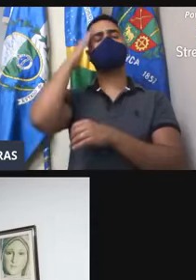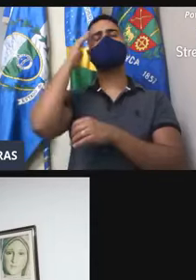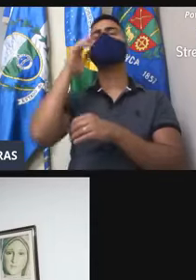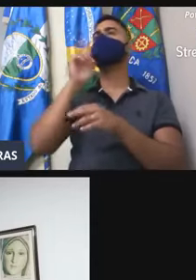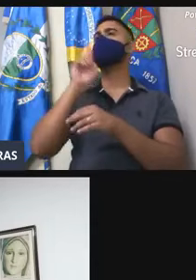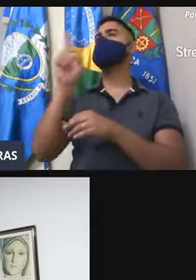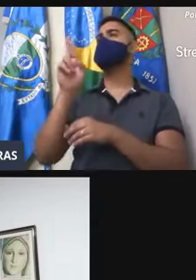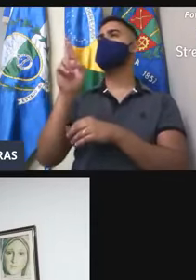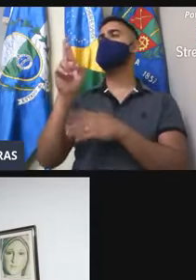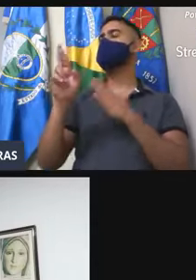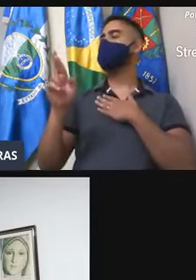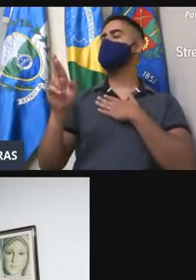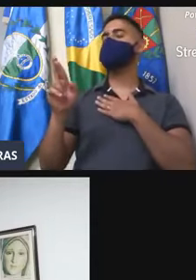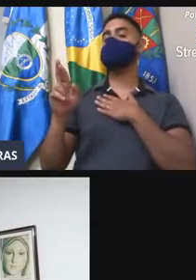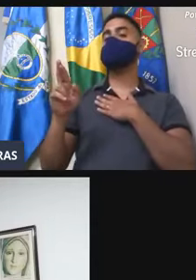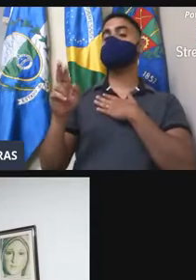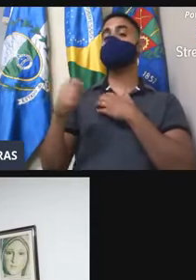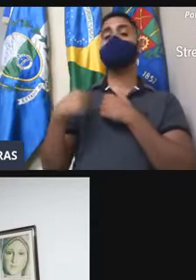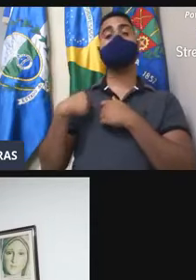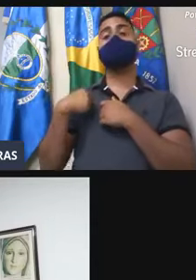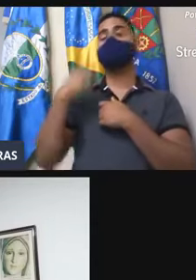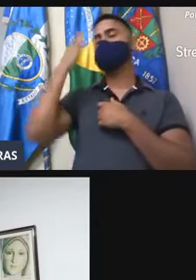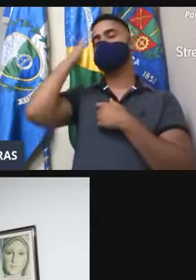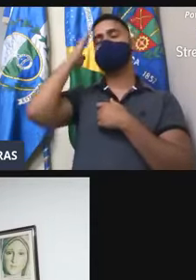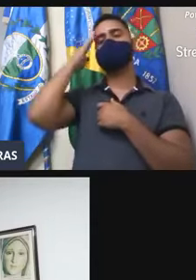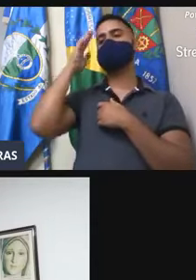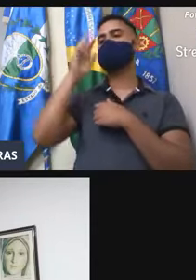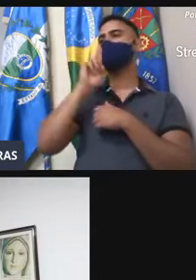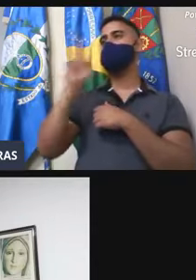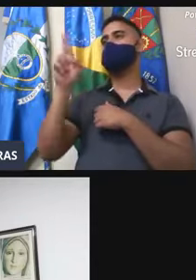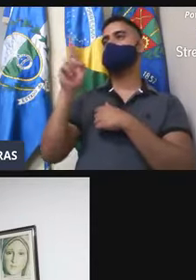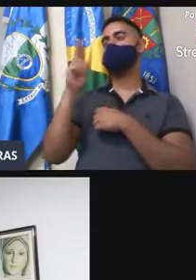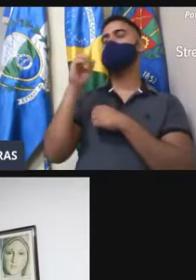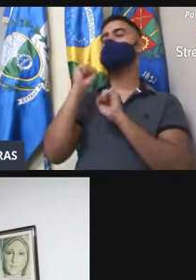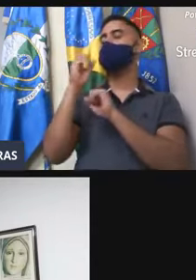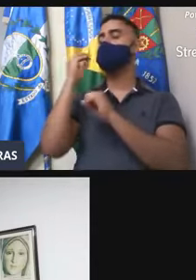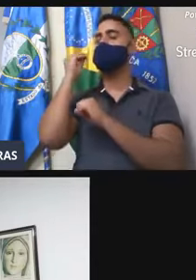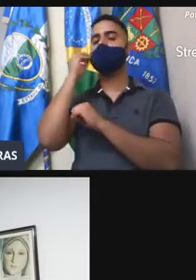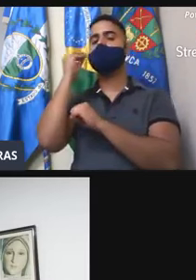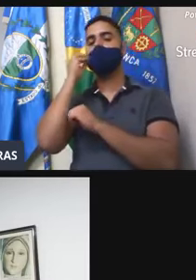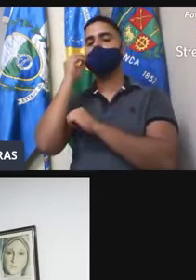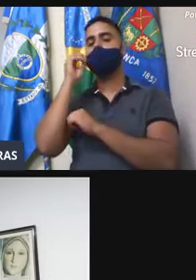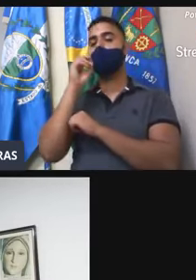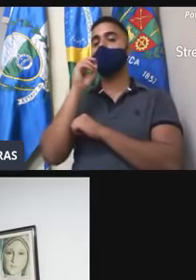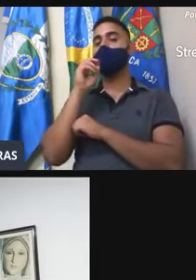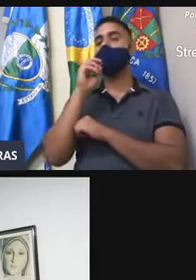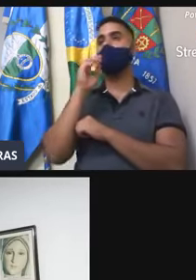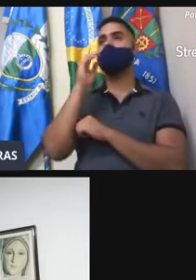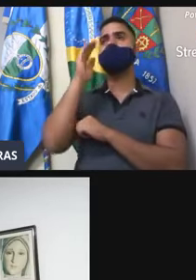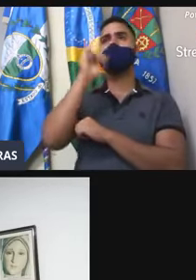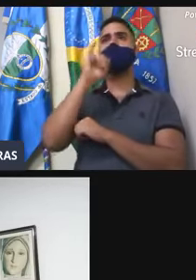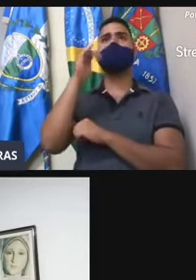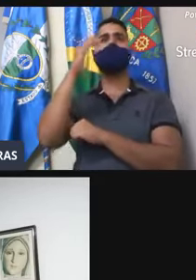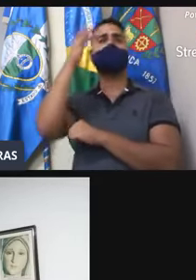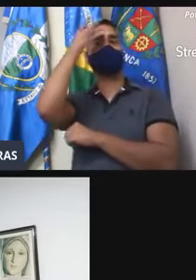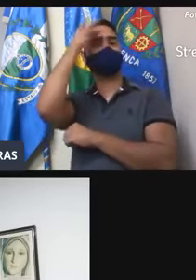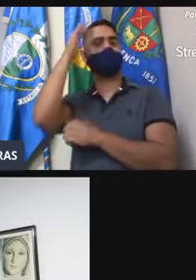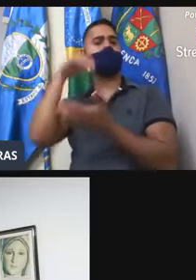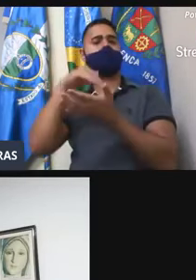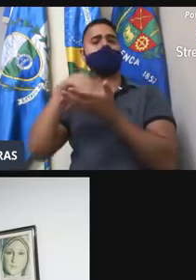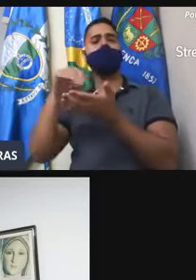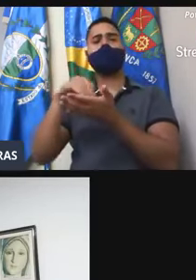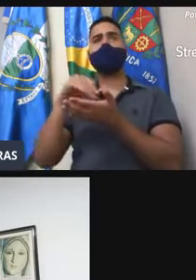Sim, né? Isso eu não sei. Realmente, eu não sei te informar. Nós podemos estar buscando, né, se alguém da secretaria, né,